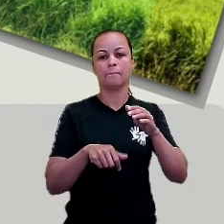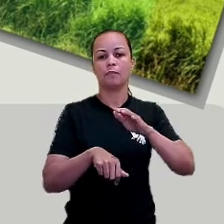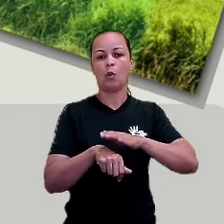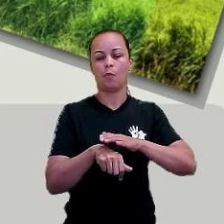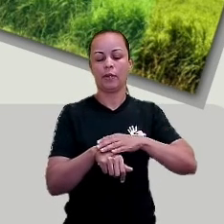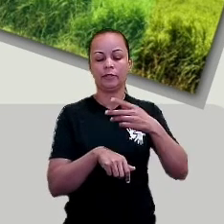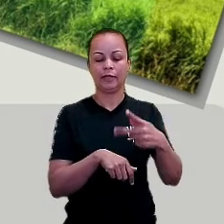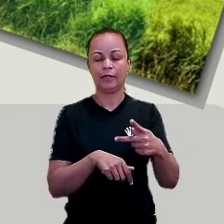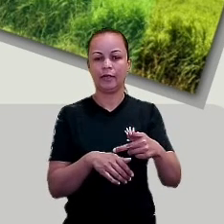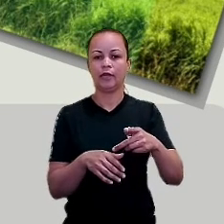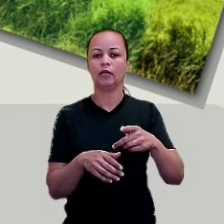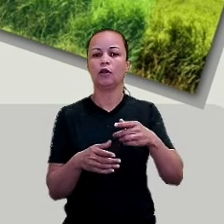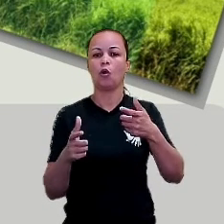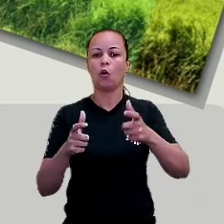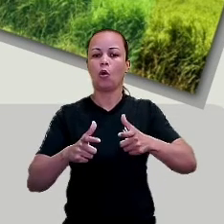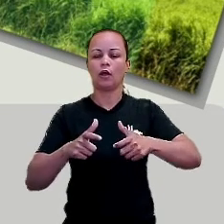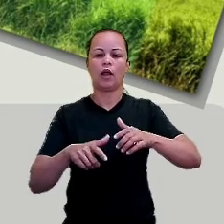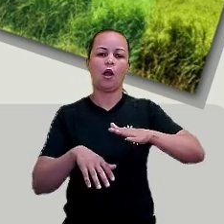local.